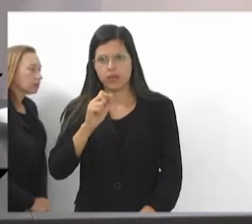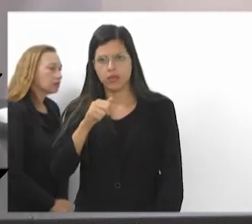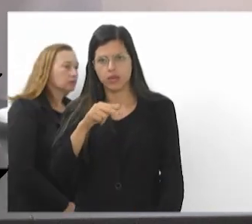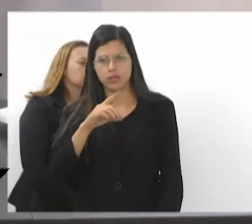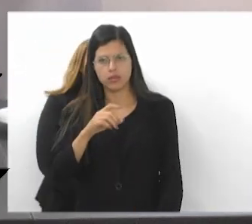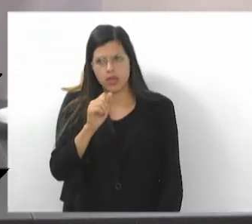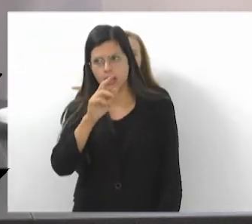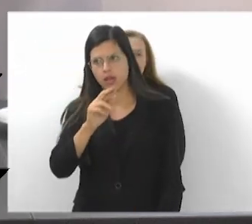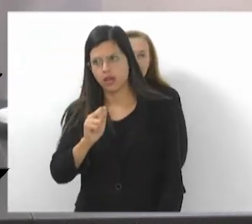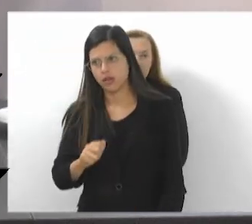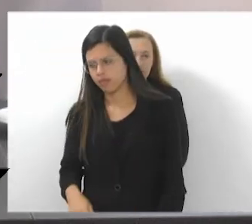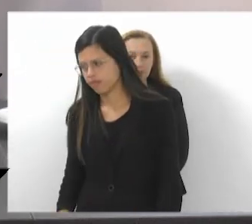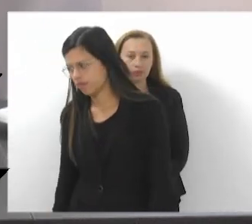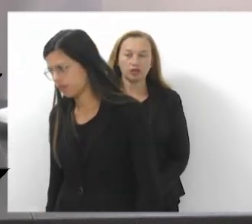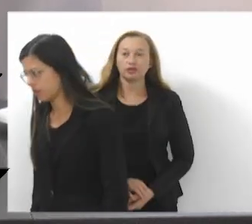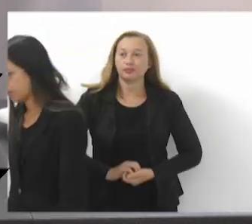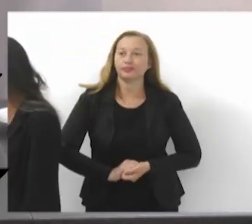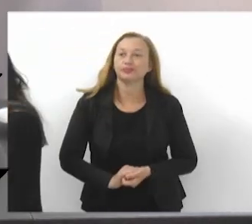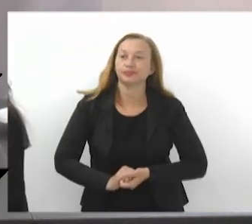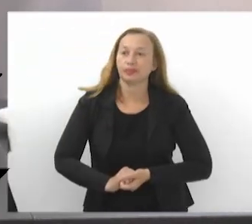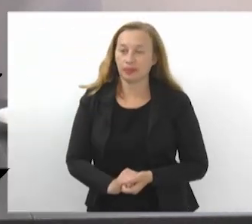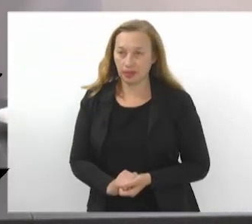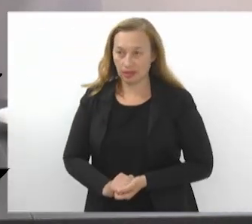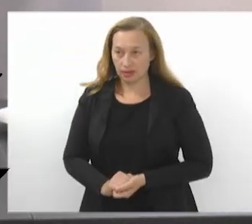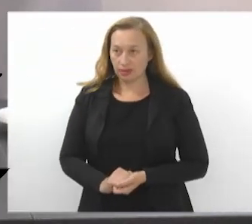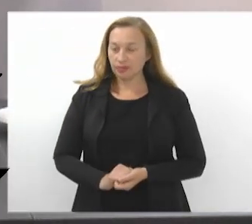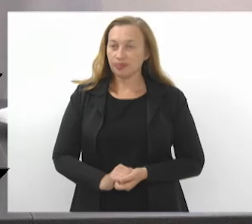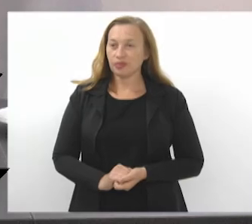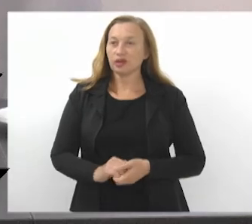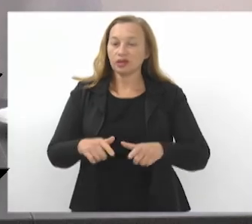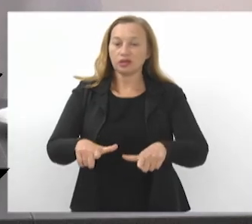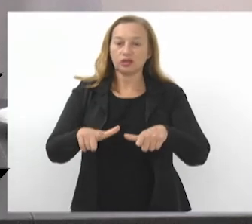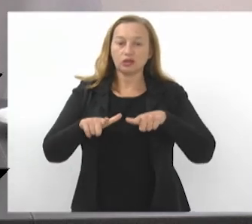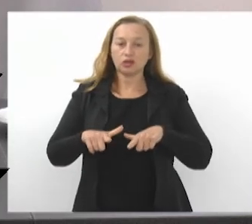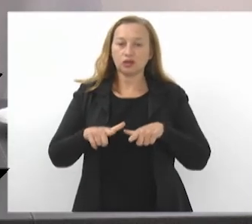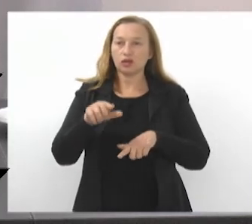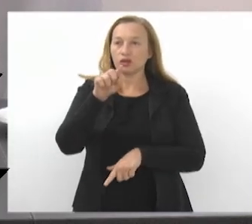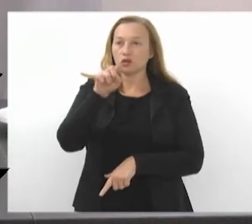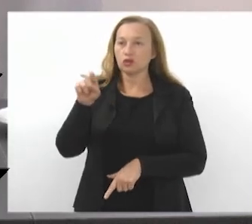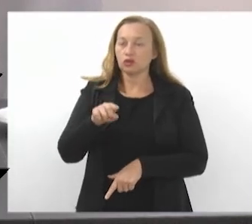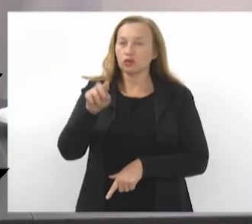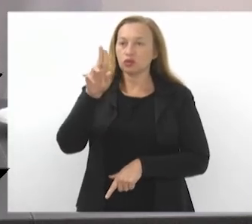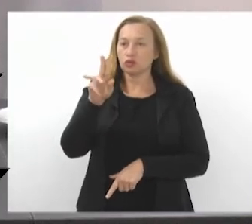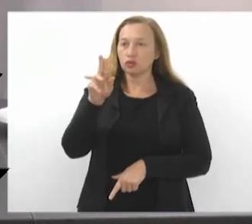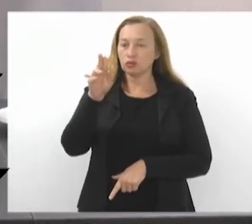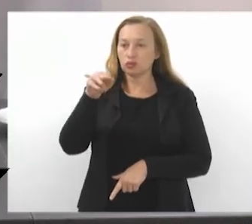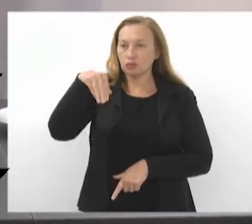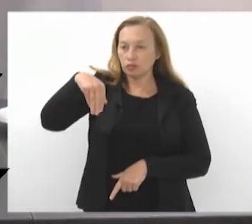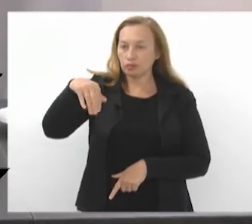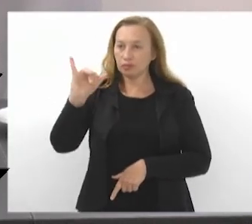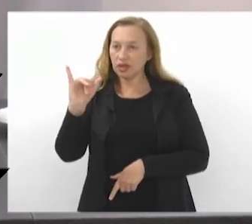temos o diploma Zumbi dos Palmares, diploma Mulher Negra